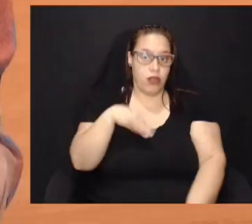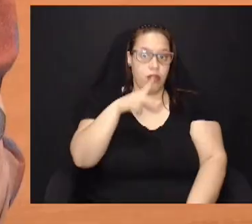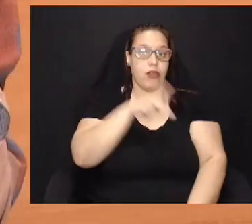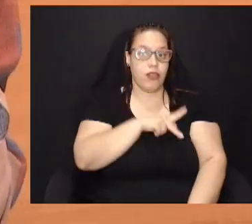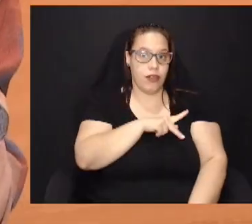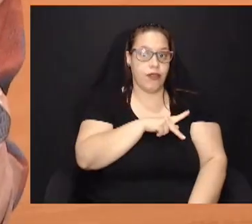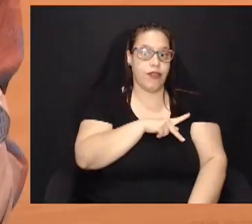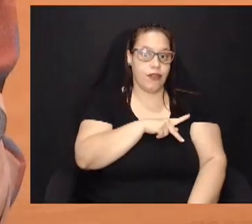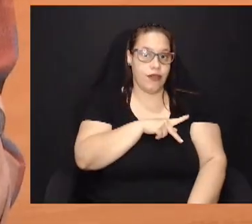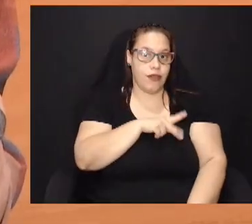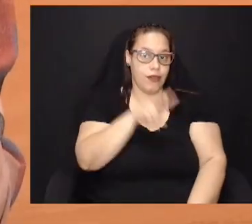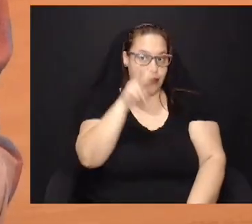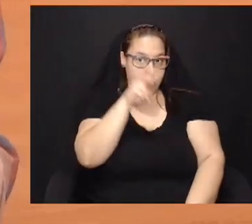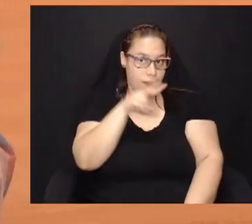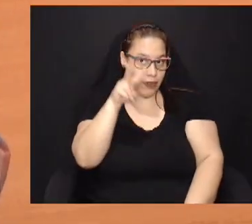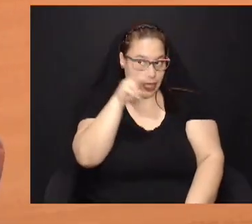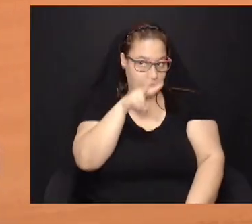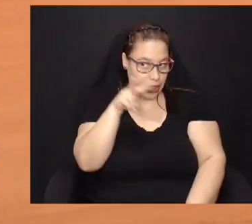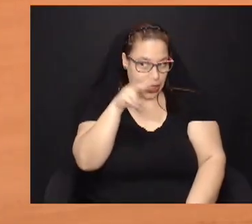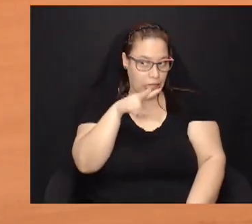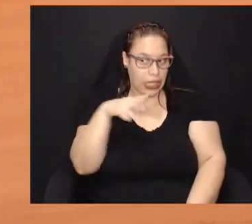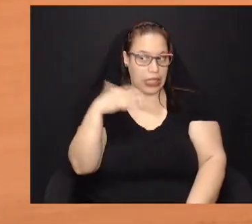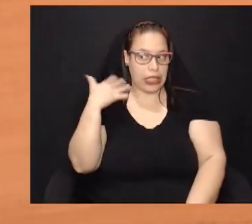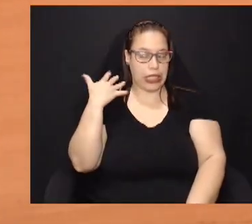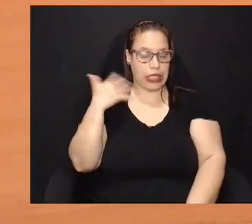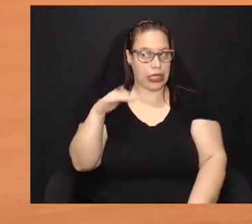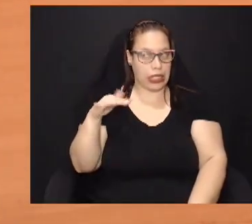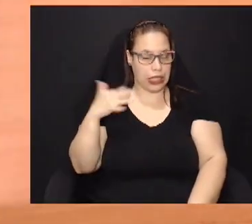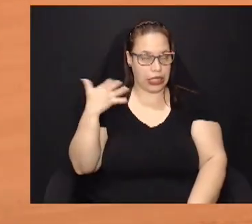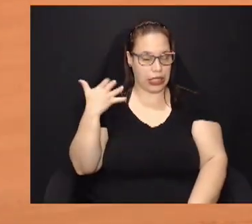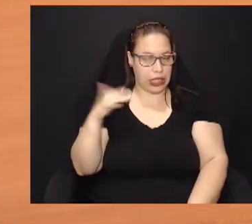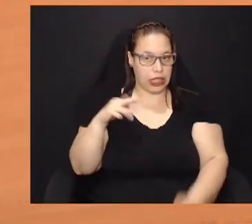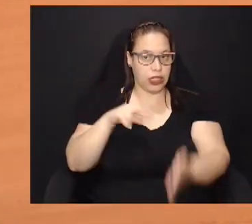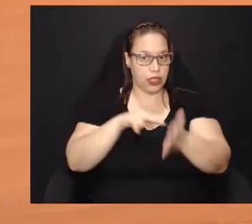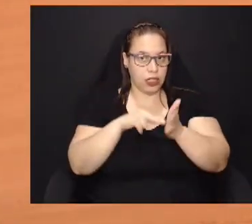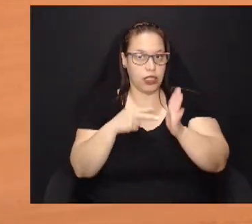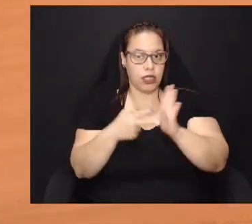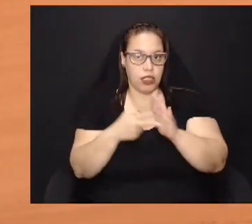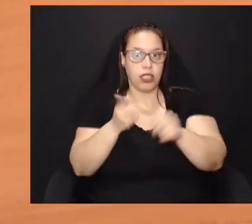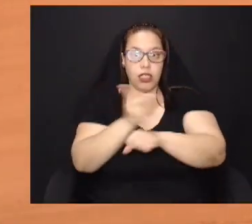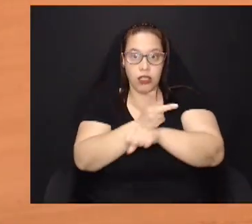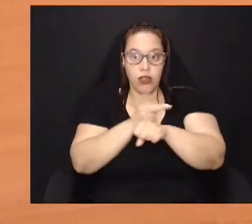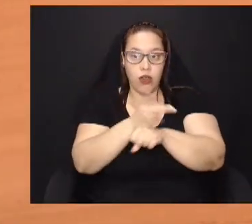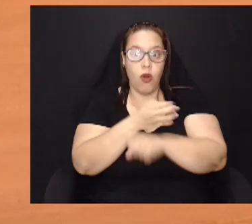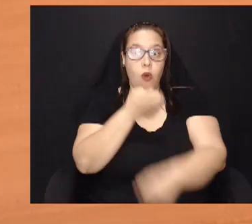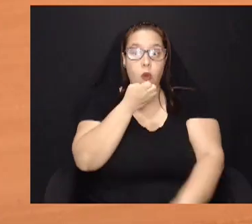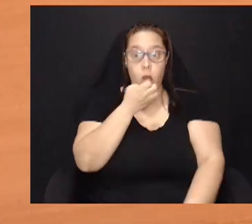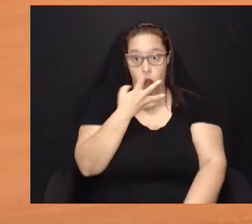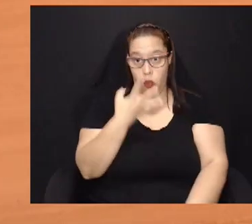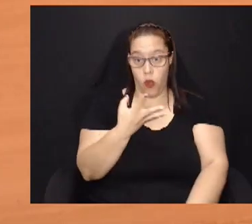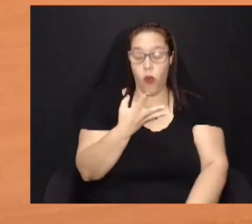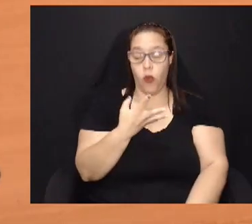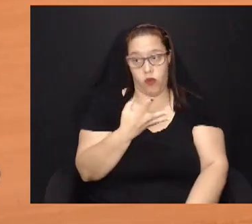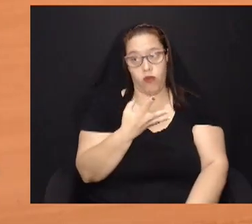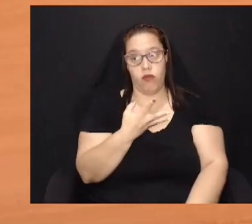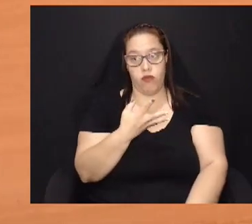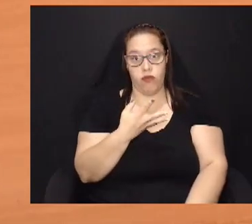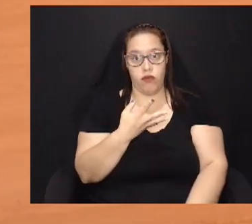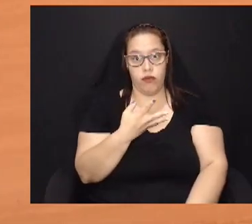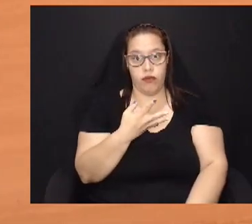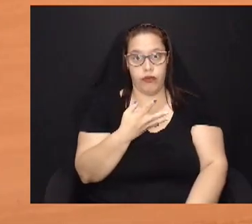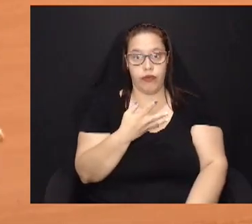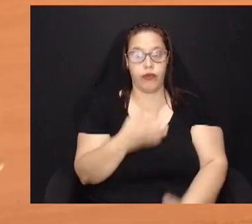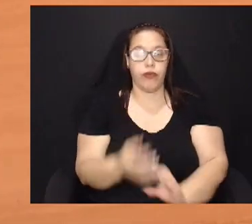de olho, com a faca no pescoço, né, no sentido de que a gente busque sempre o bom senso daquilo que a legislação